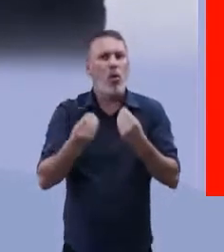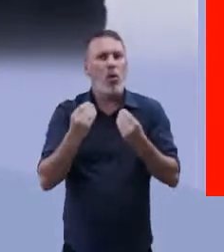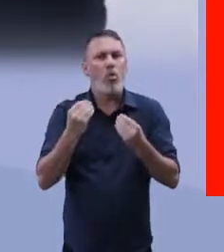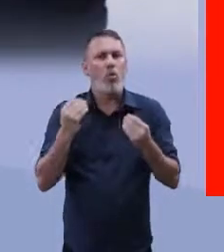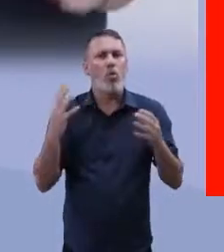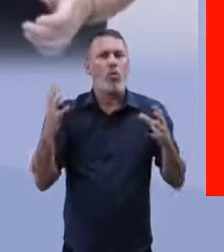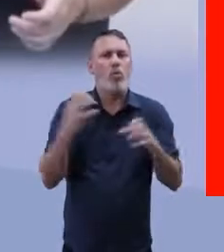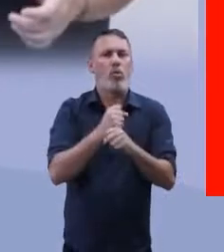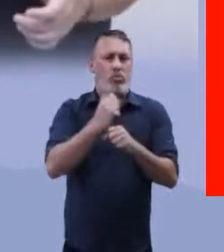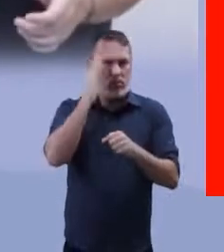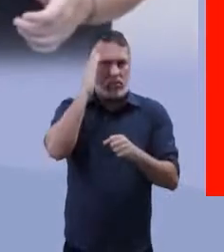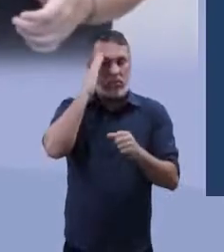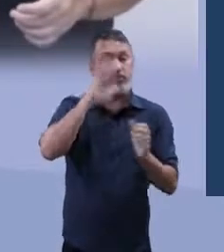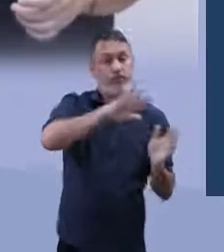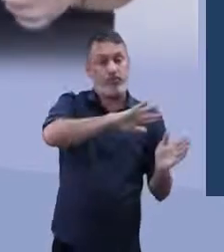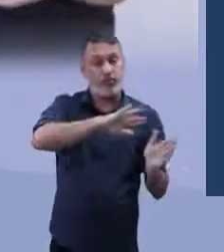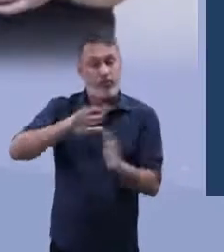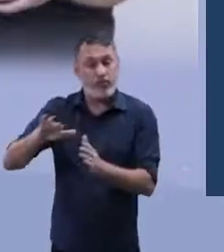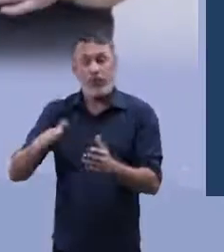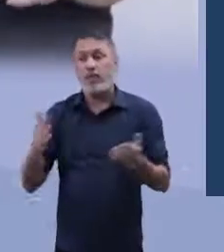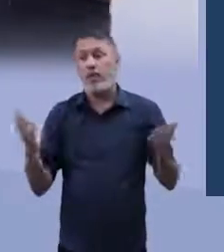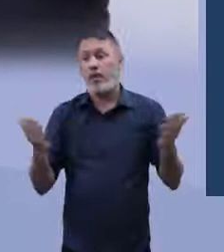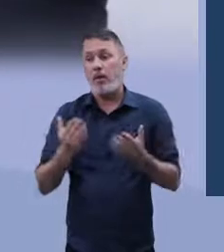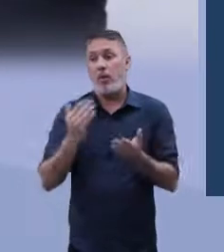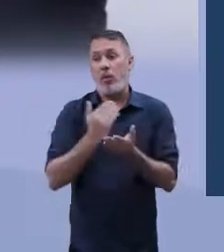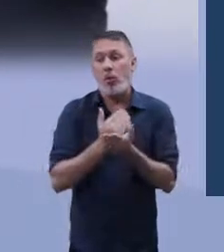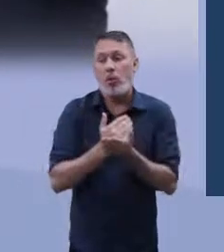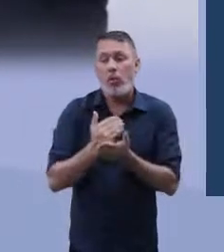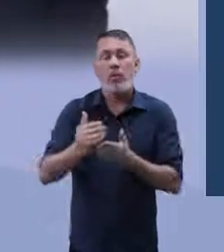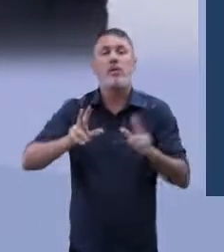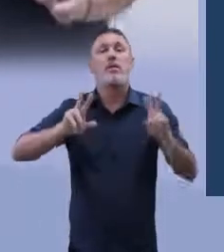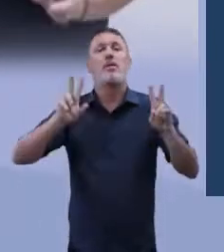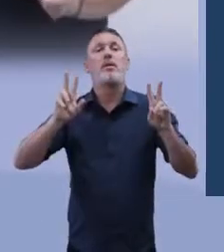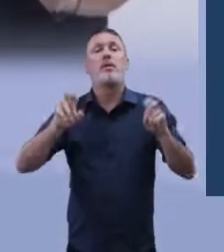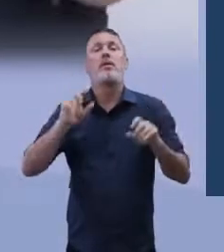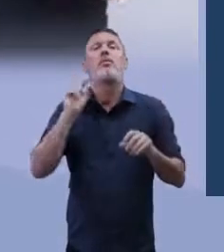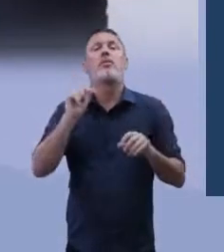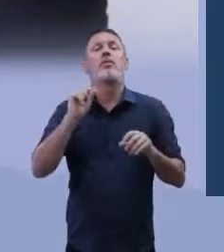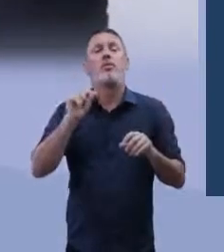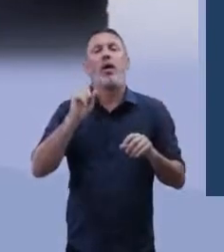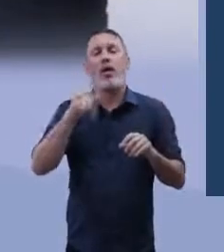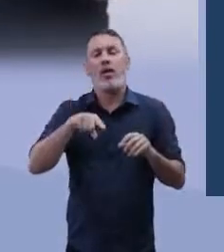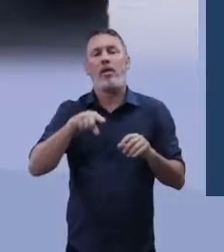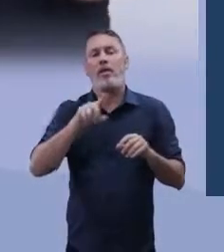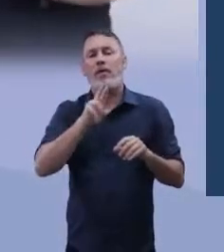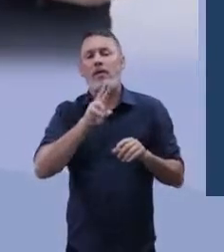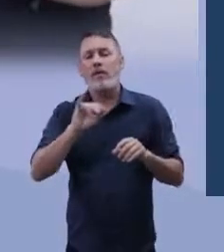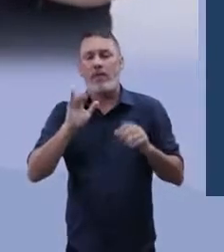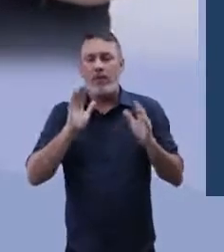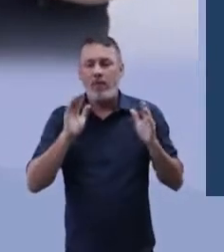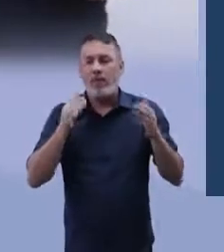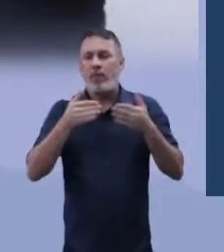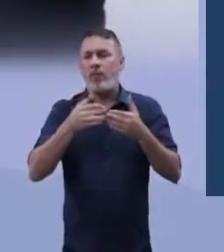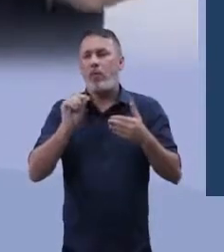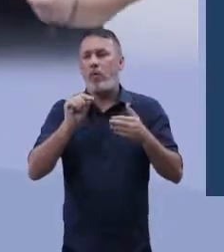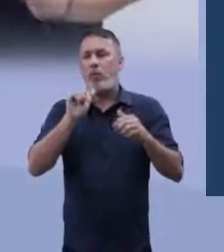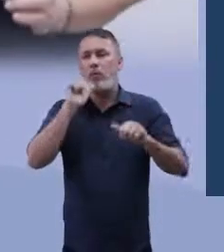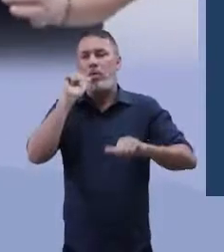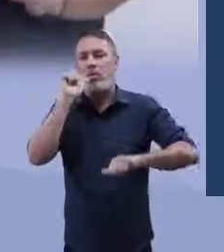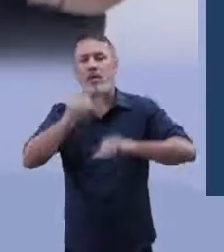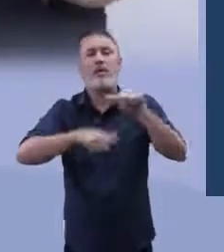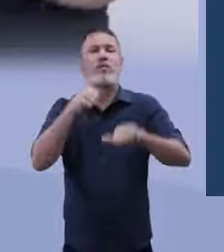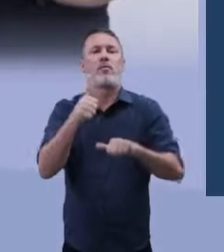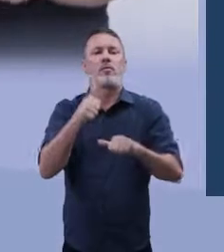estudos anteriores. Agora, começamos falando acerca, inicialmente, de transformações que